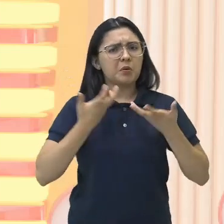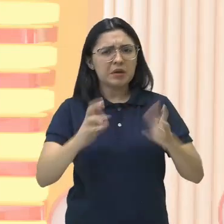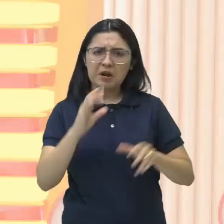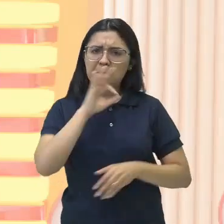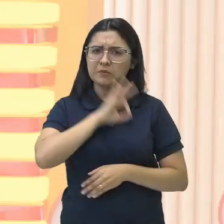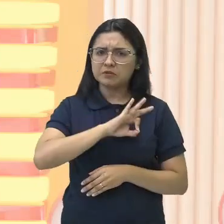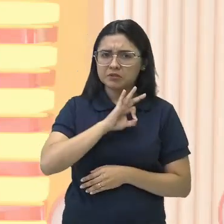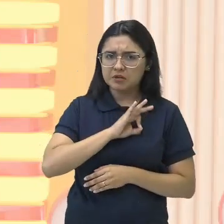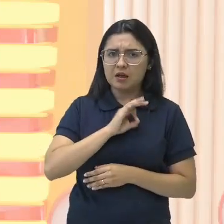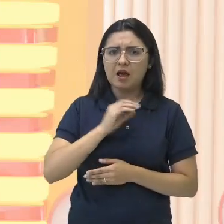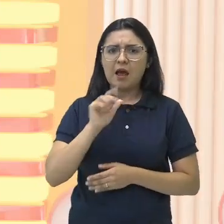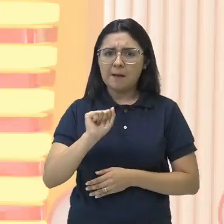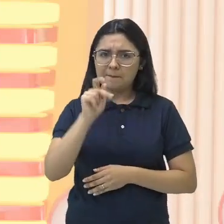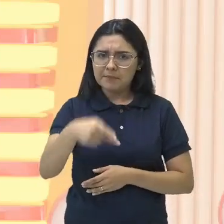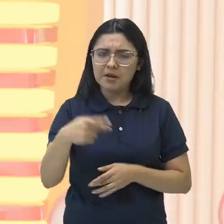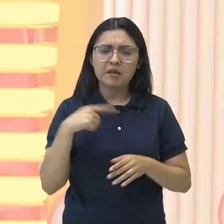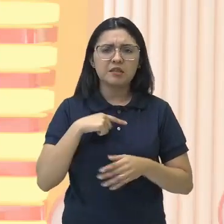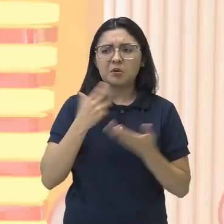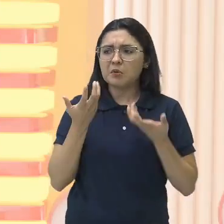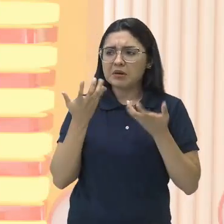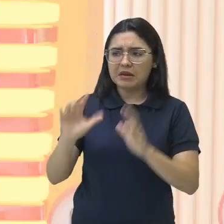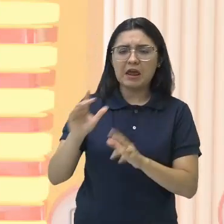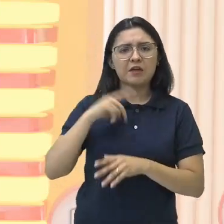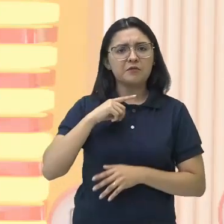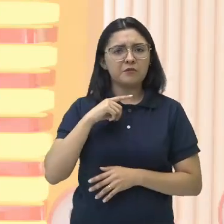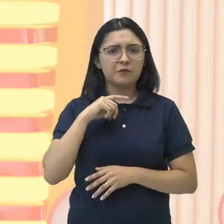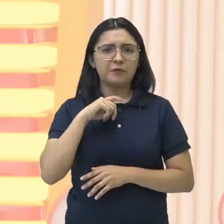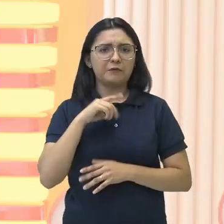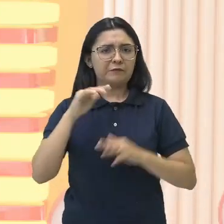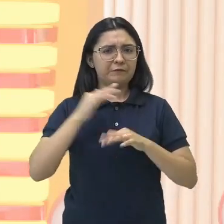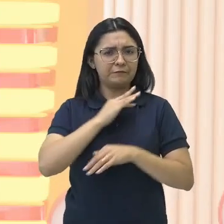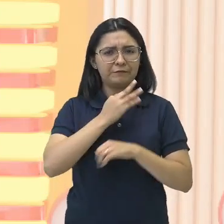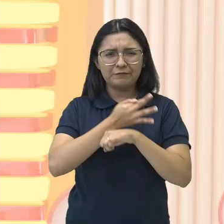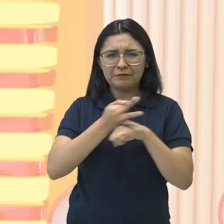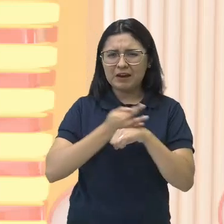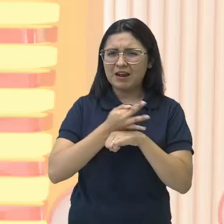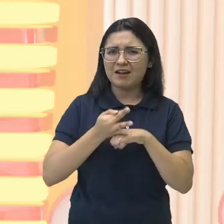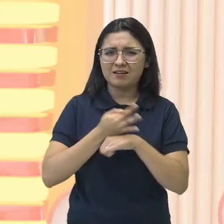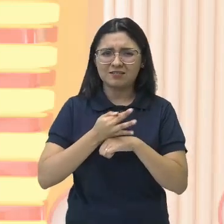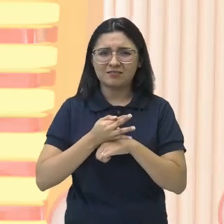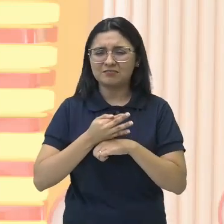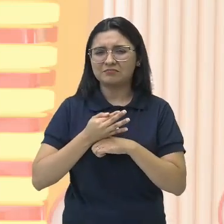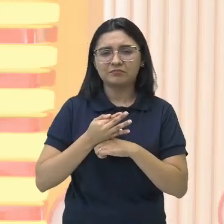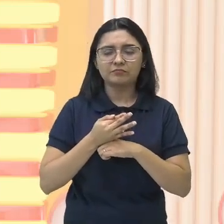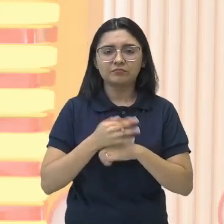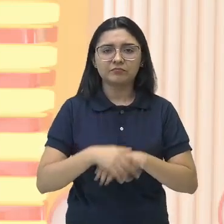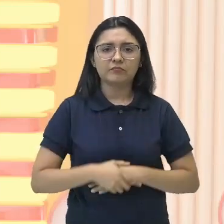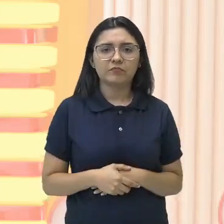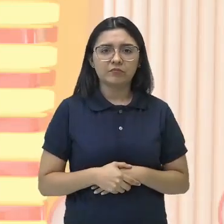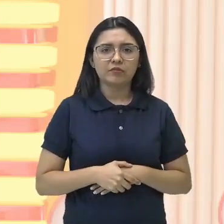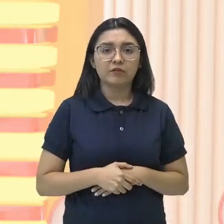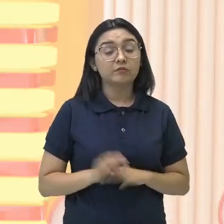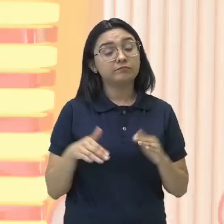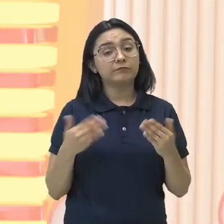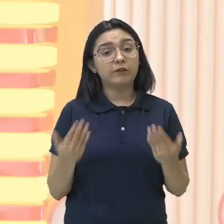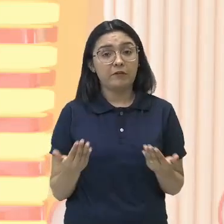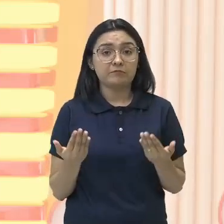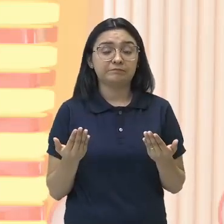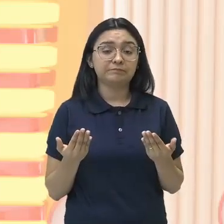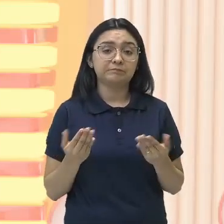ter férias não. Vende as férias para a empresa aí, eu quero meu dinheiro, né? Tô nem aí para aposentadoria não.